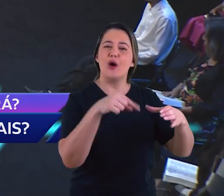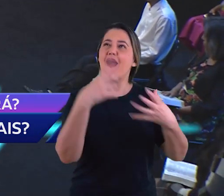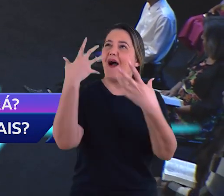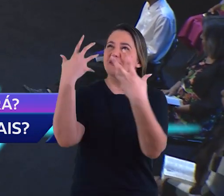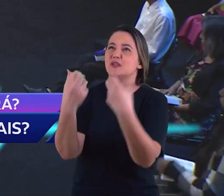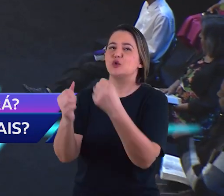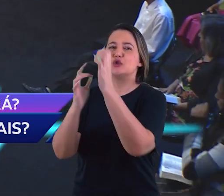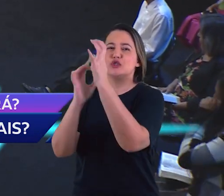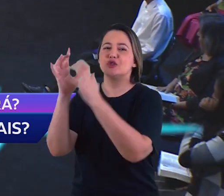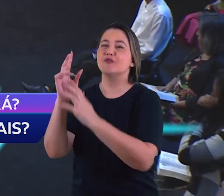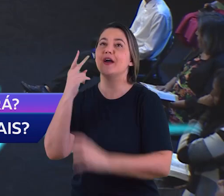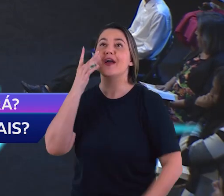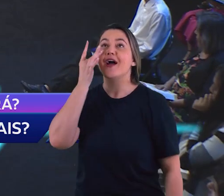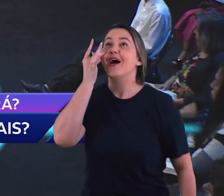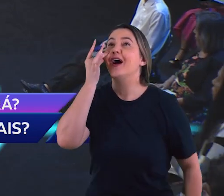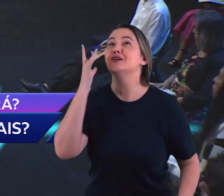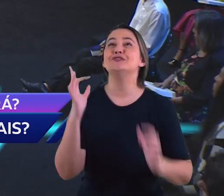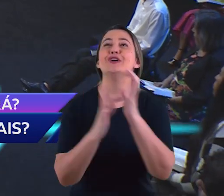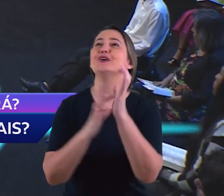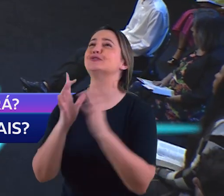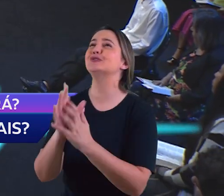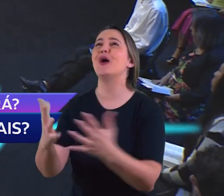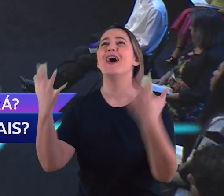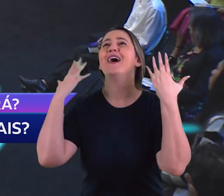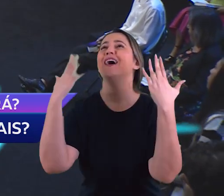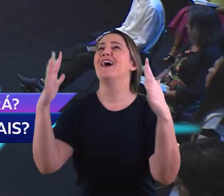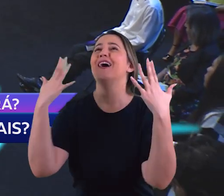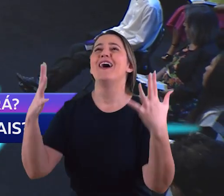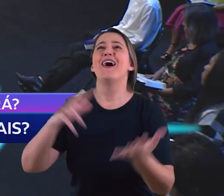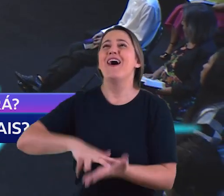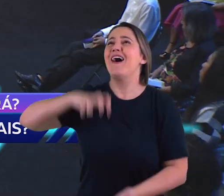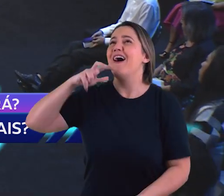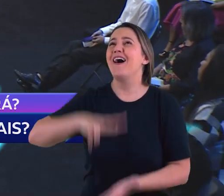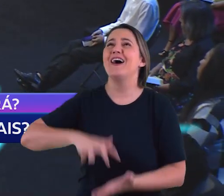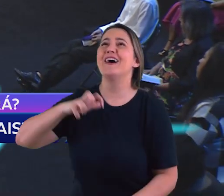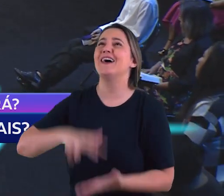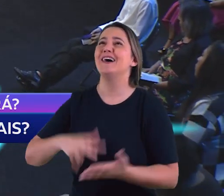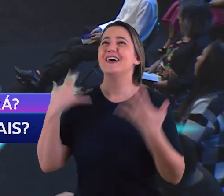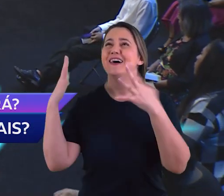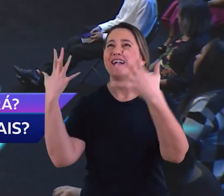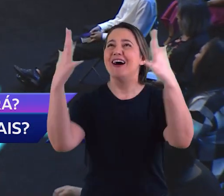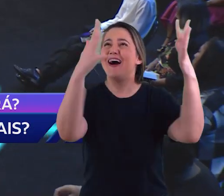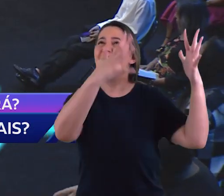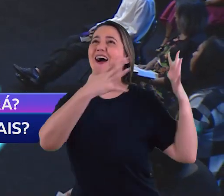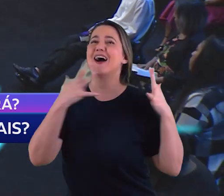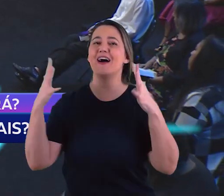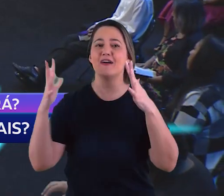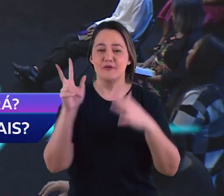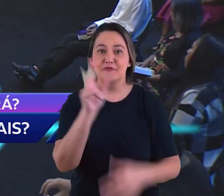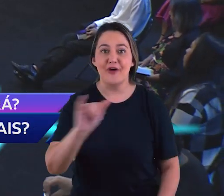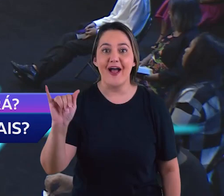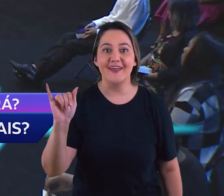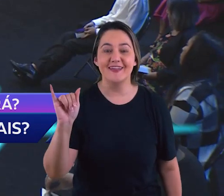salvos olharão para Jesus voltando e vão se gloriar, e vão comemorar, e vão celebrar, vão